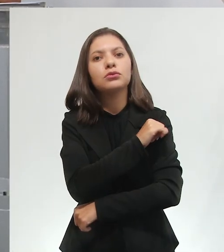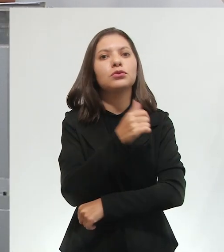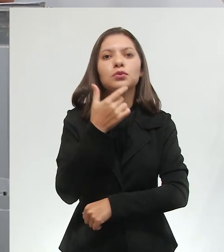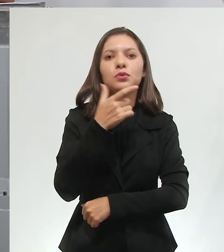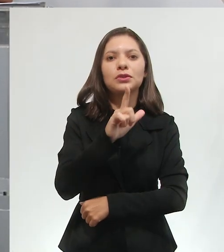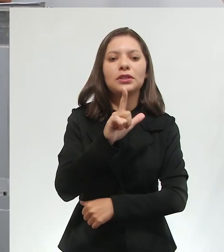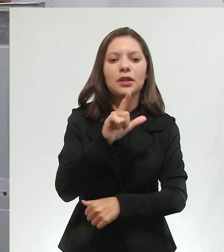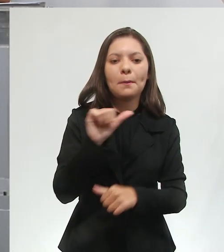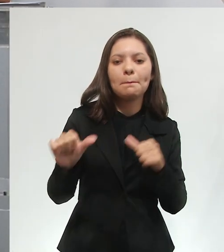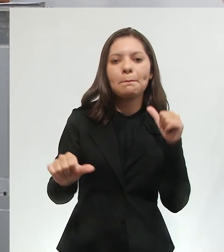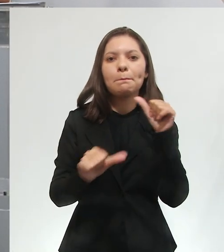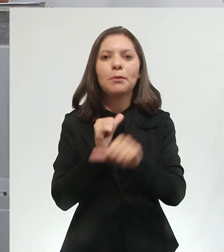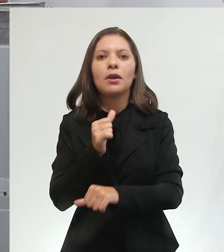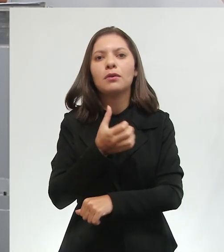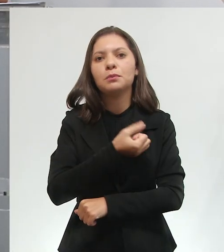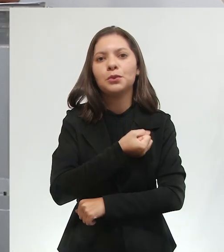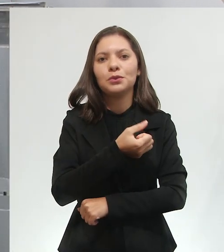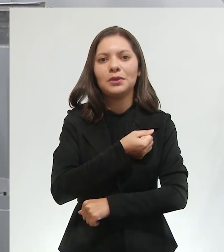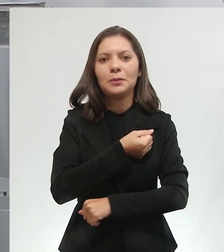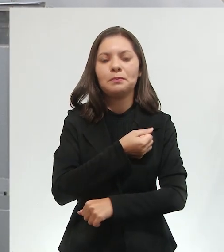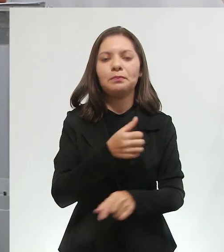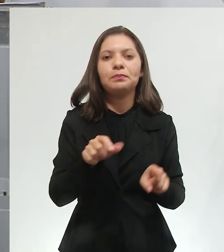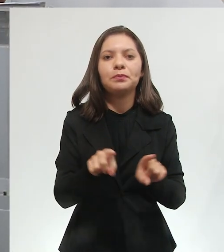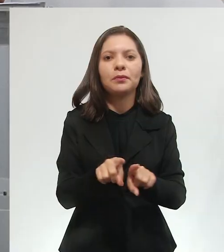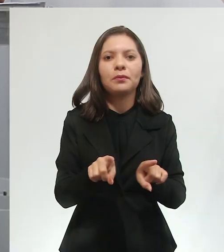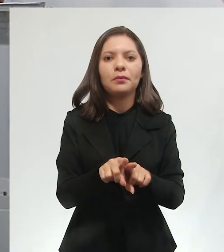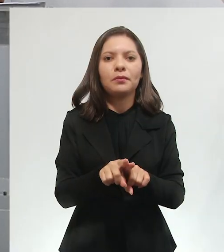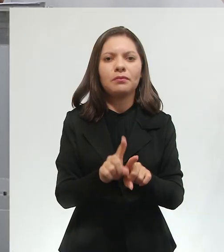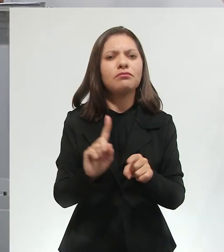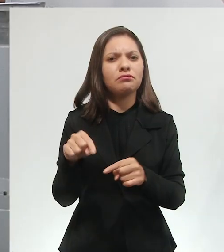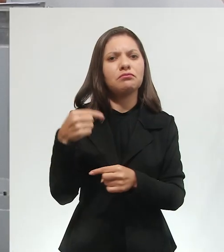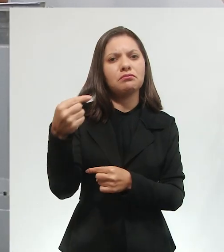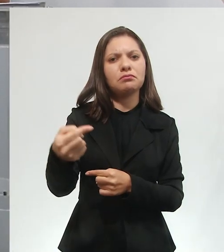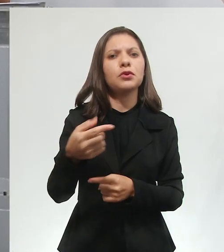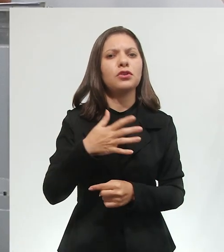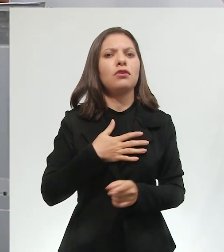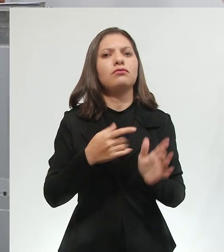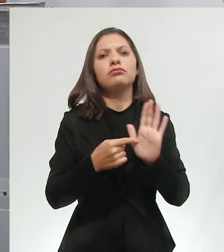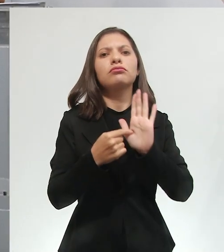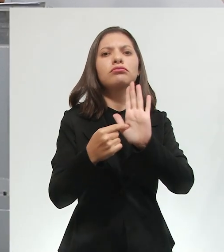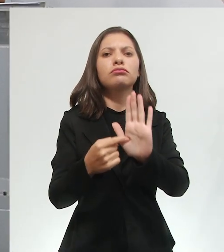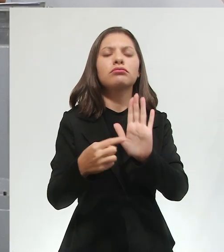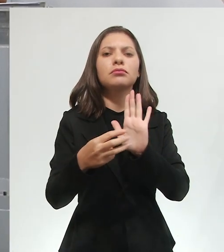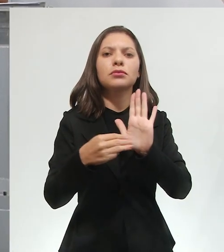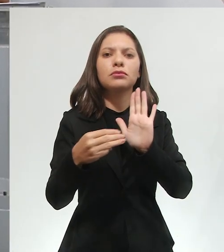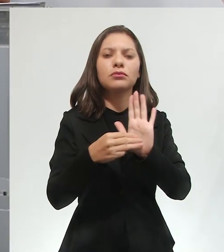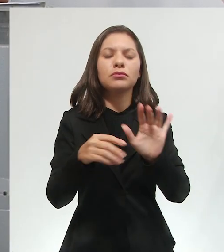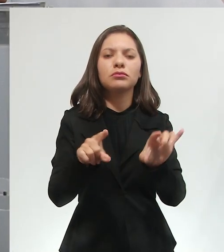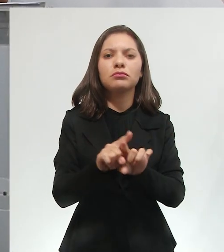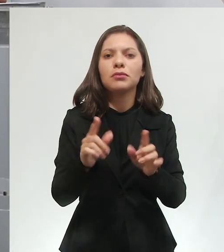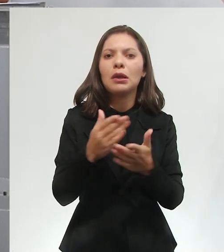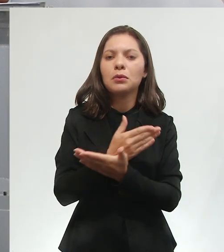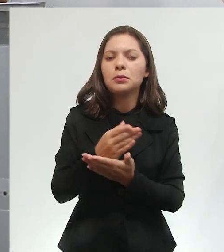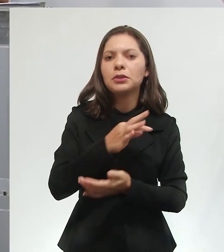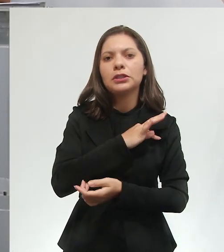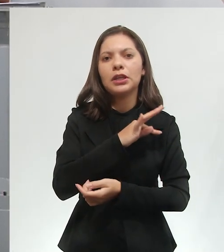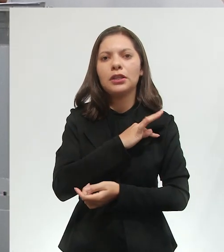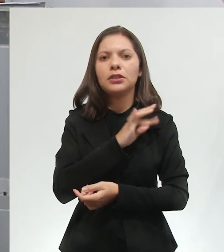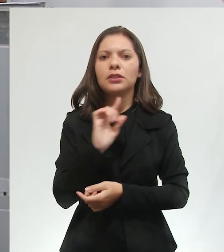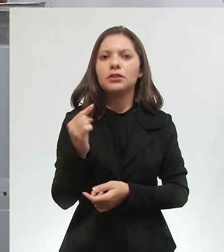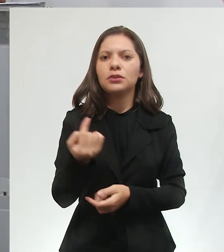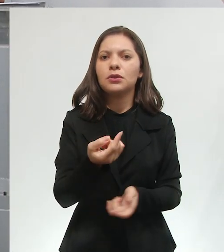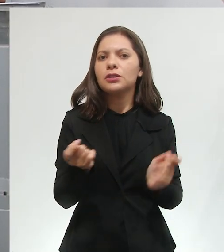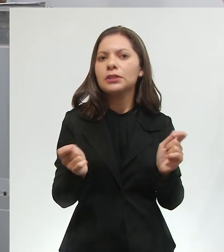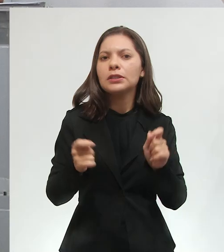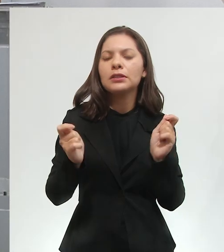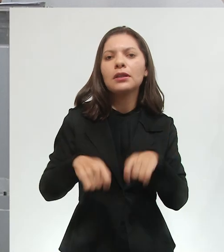trocas. Um pouco mais à frente nessa aula, nós vamos mostrar algumas metodologias e algumas técnicas para a gente